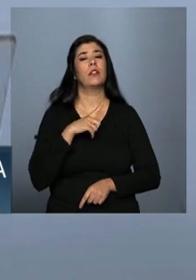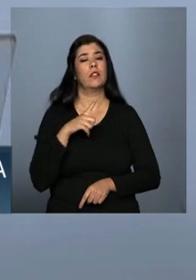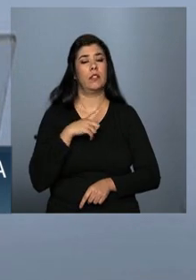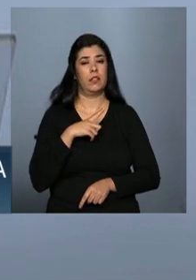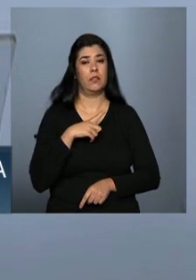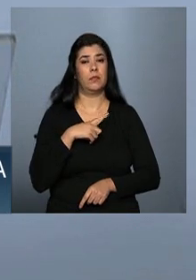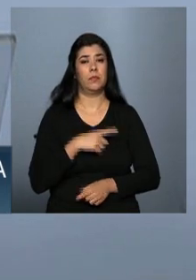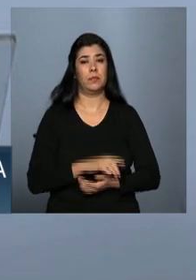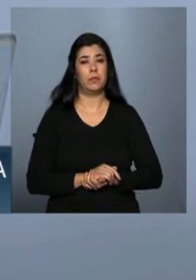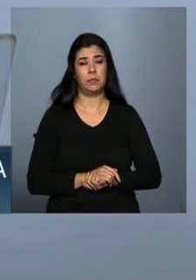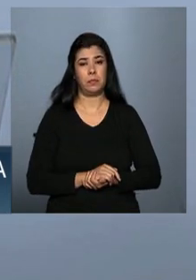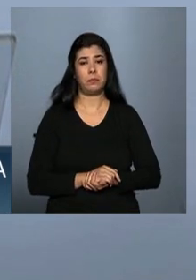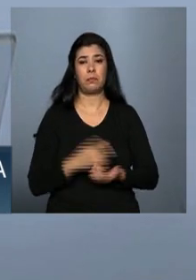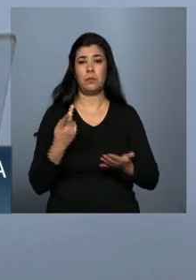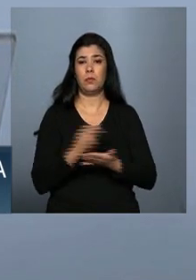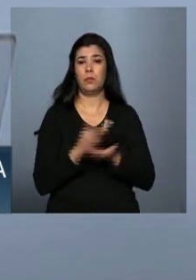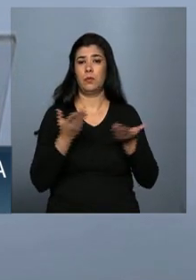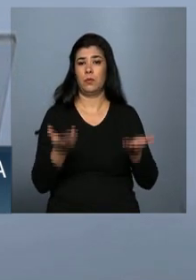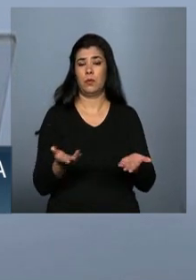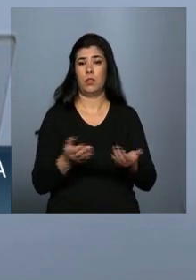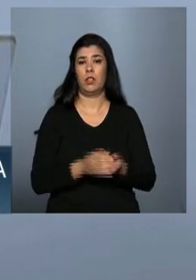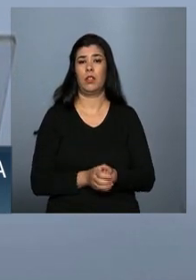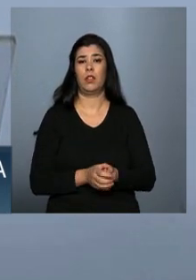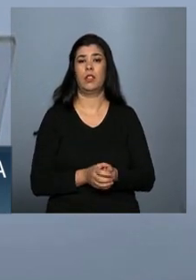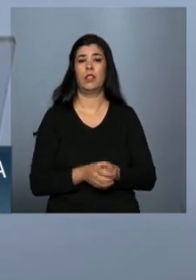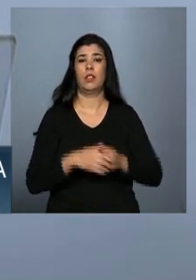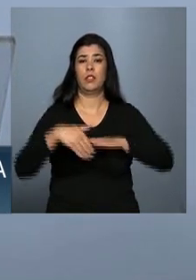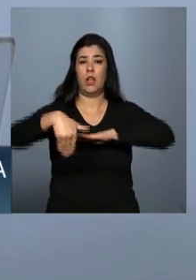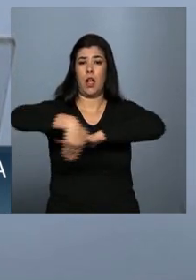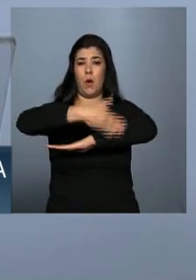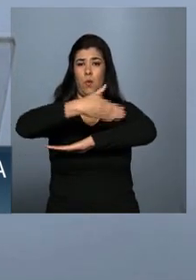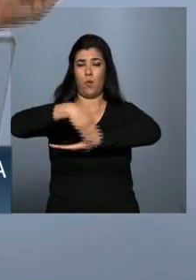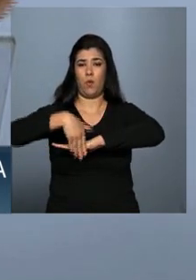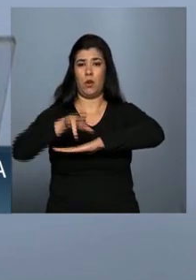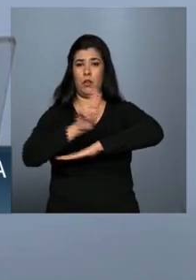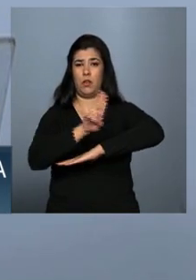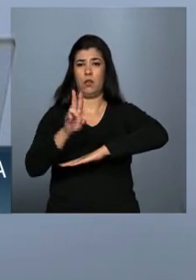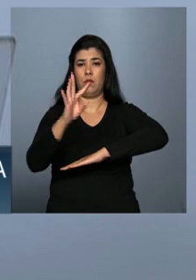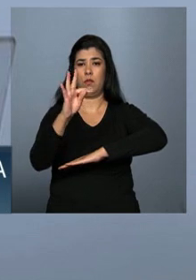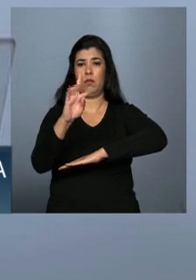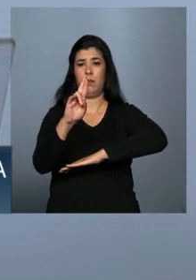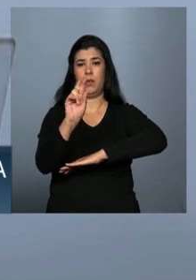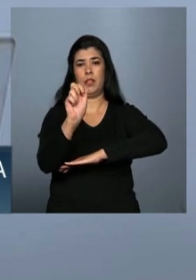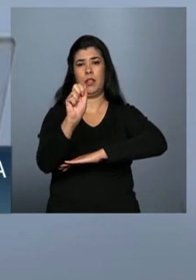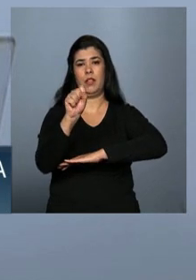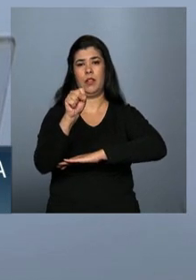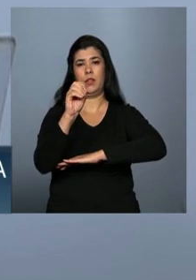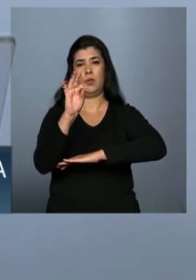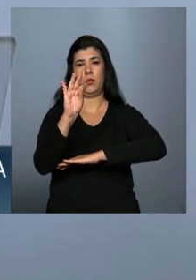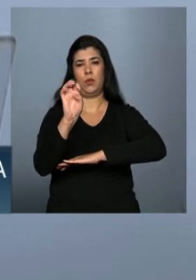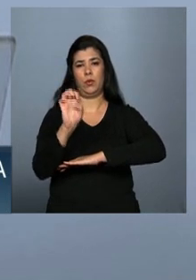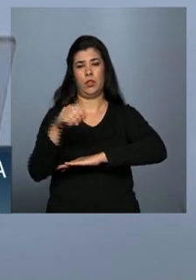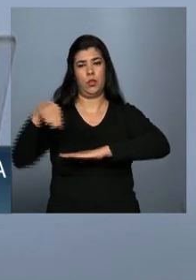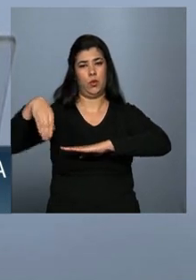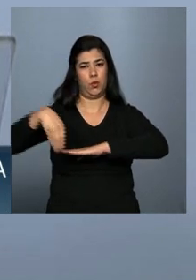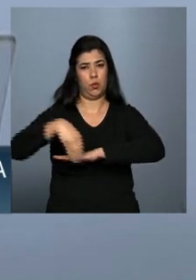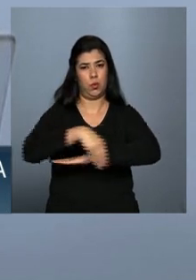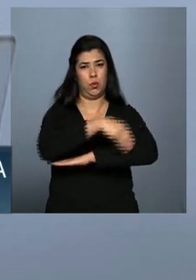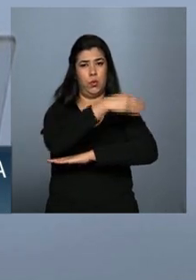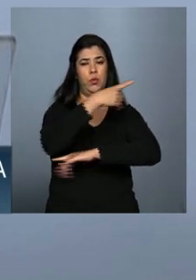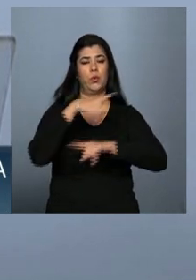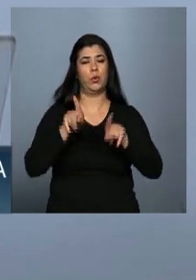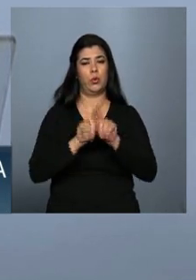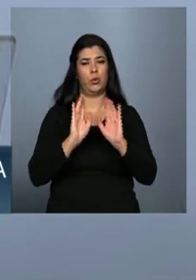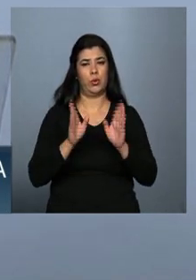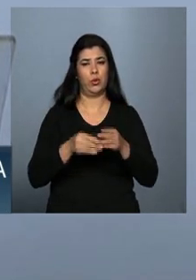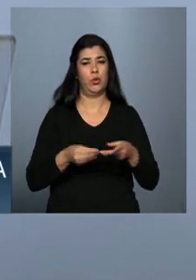importância aqui da Transoeste. Eu estive aqui com Eduardo Paes